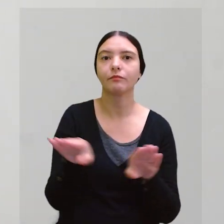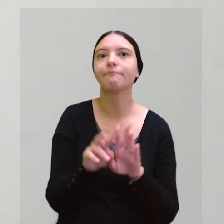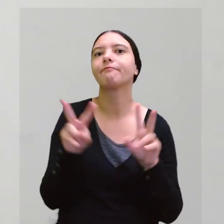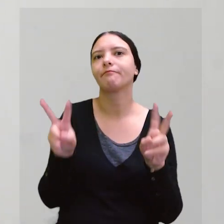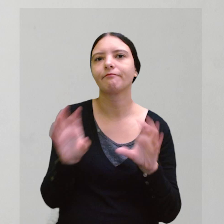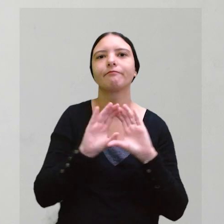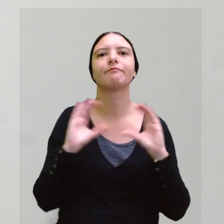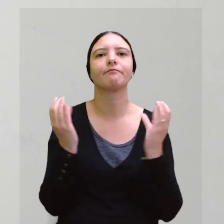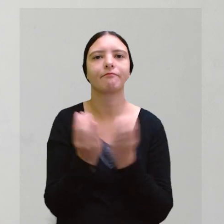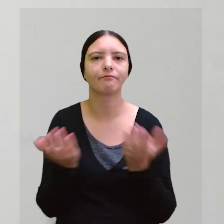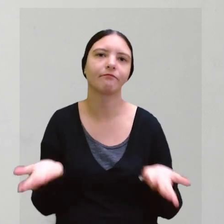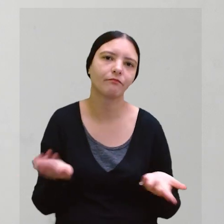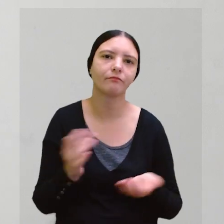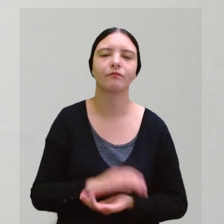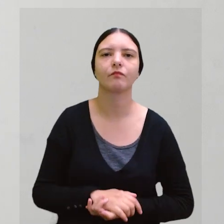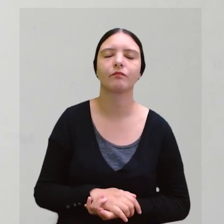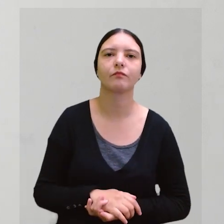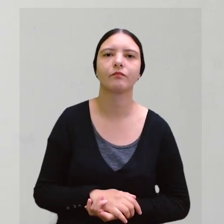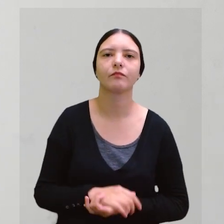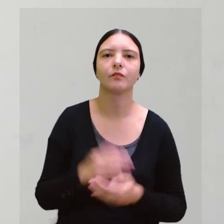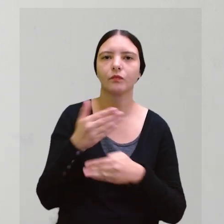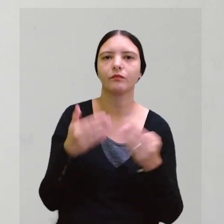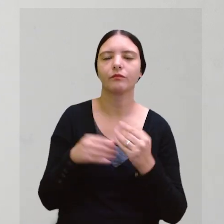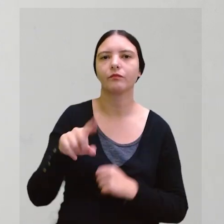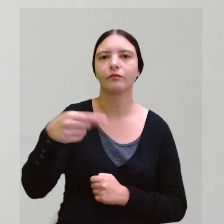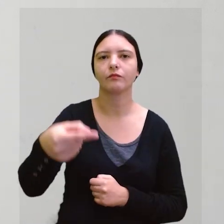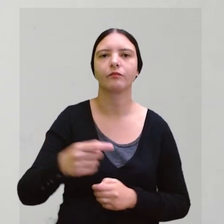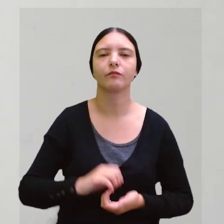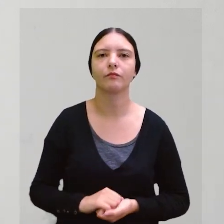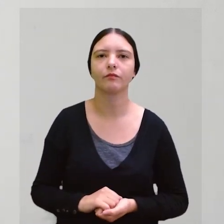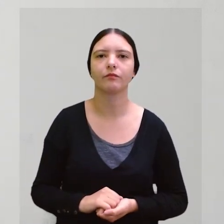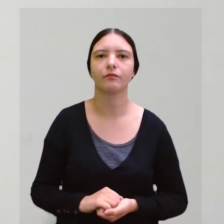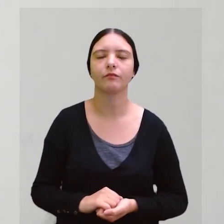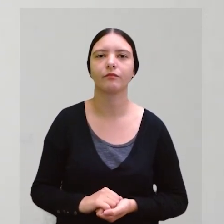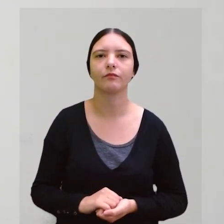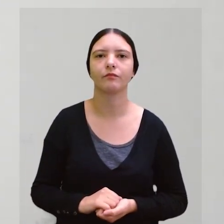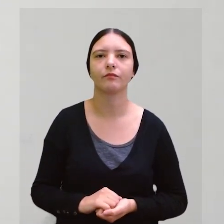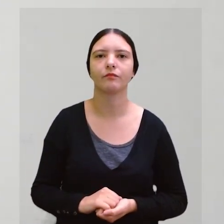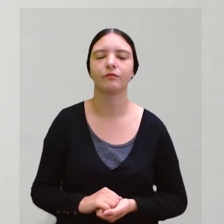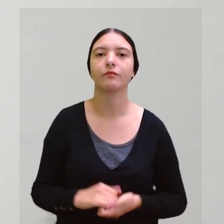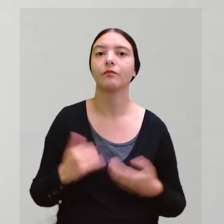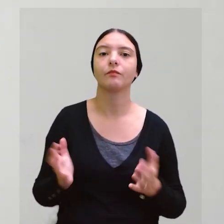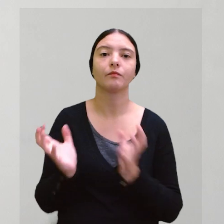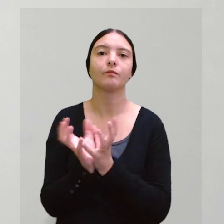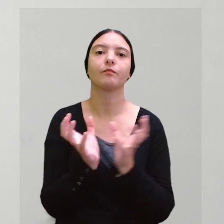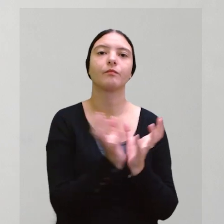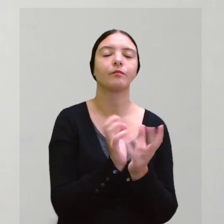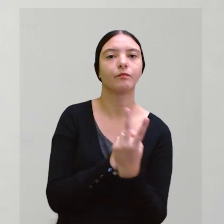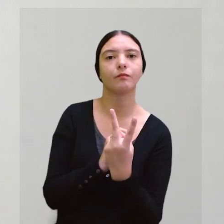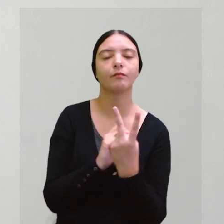também essa comunidade. Pode passar. Então, tem dois grupos